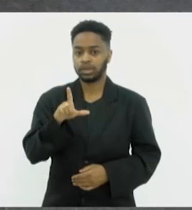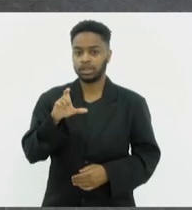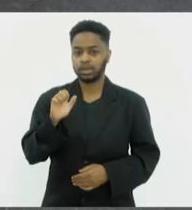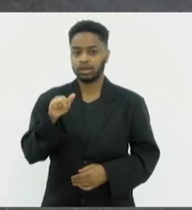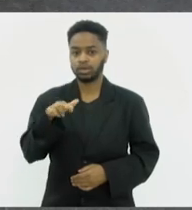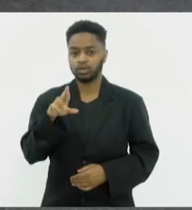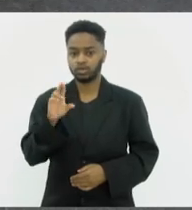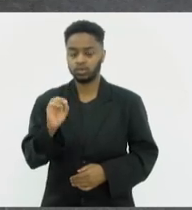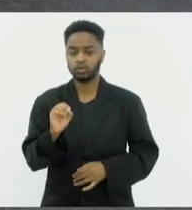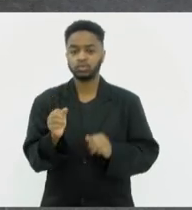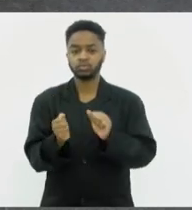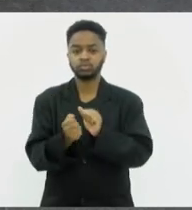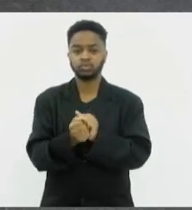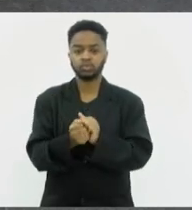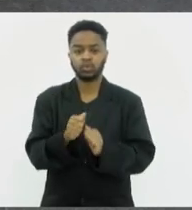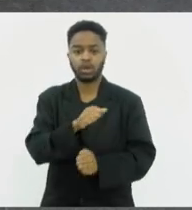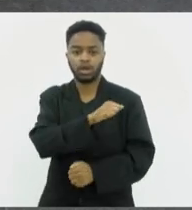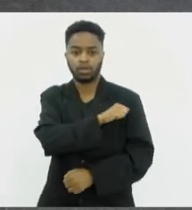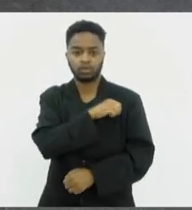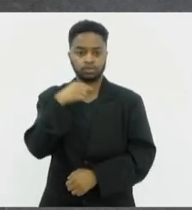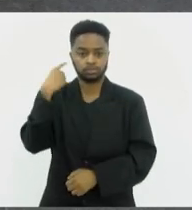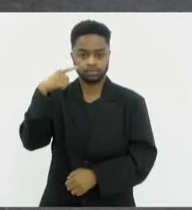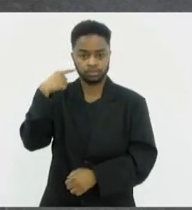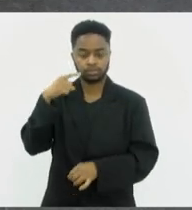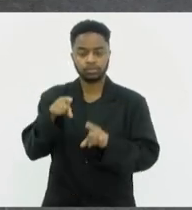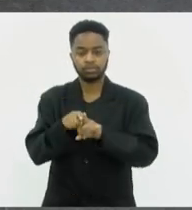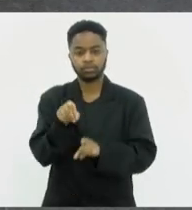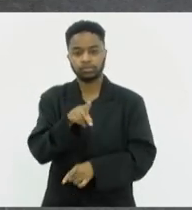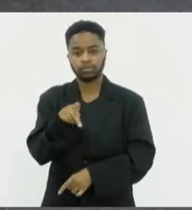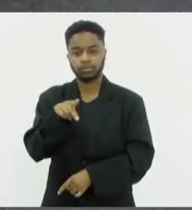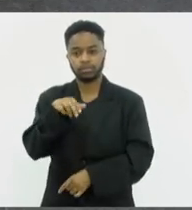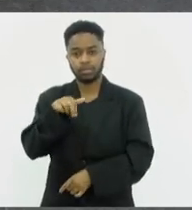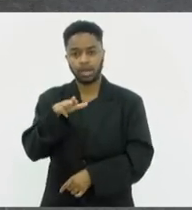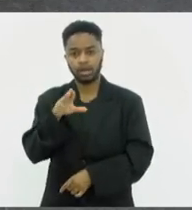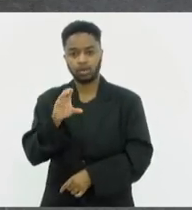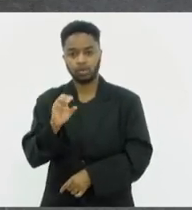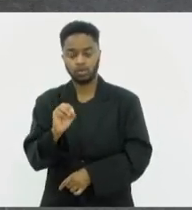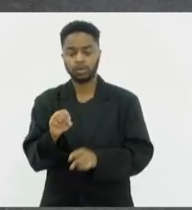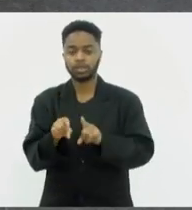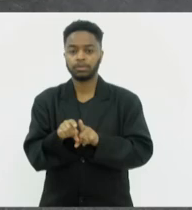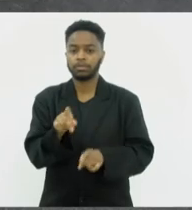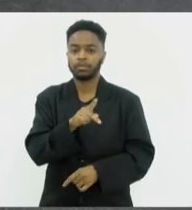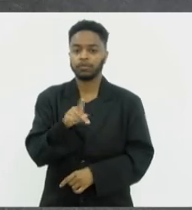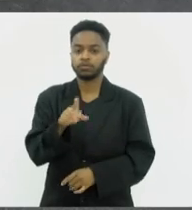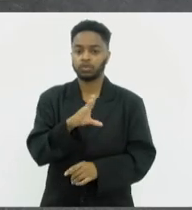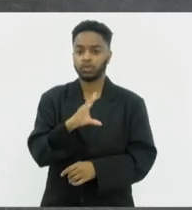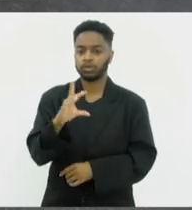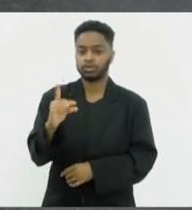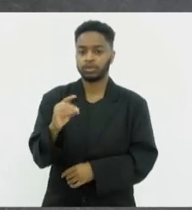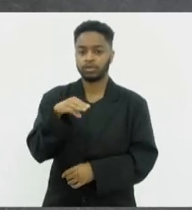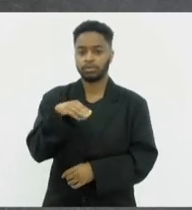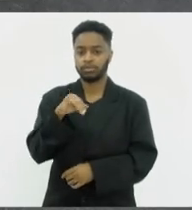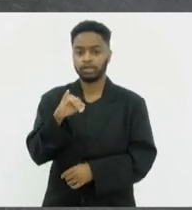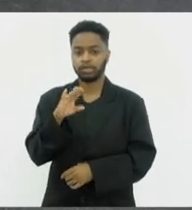seus alunos do direito. Está o professor Marco Antônio. E está a professora, coordenadora, professora